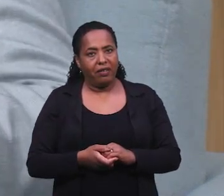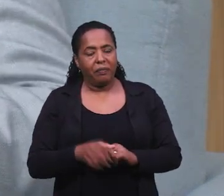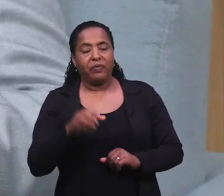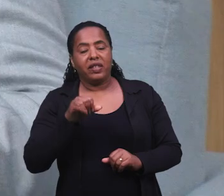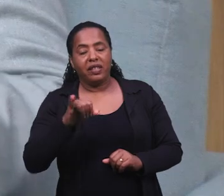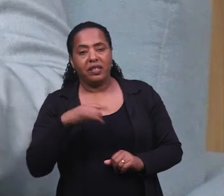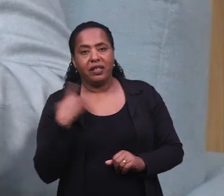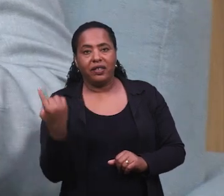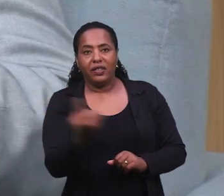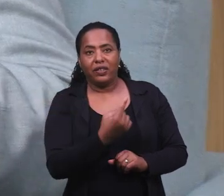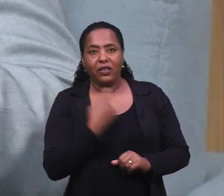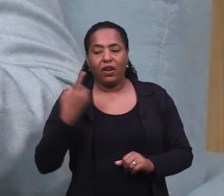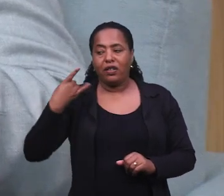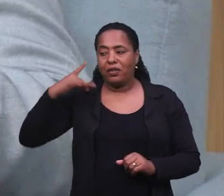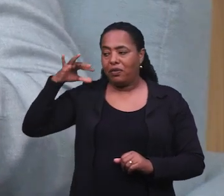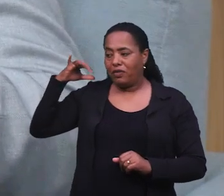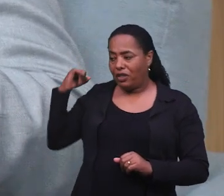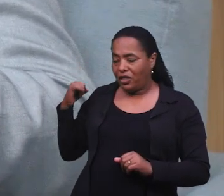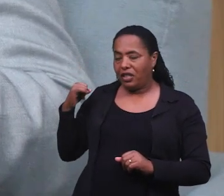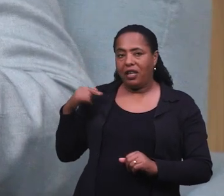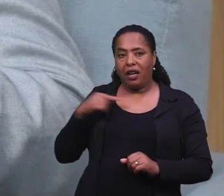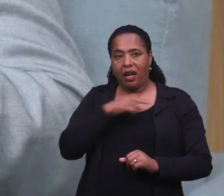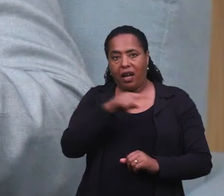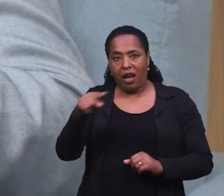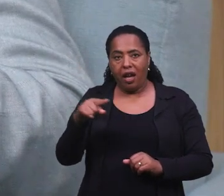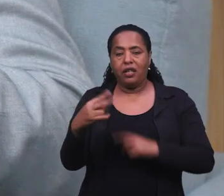Dar a ele ali a